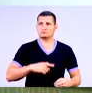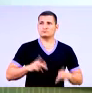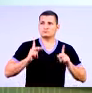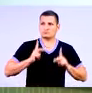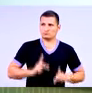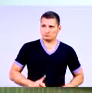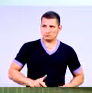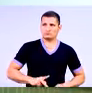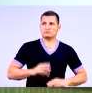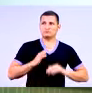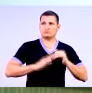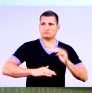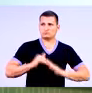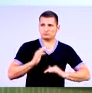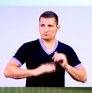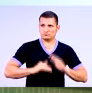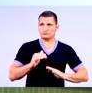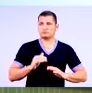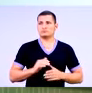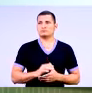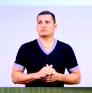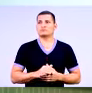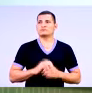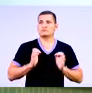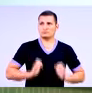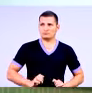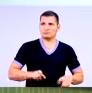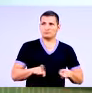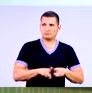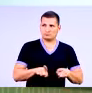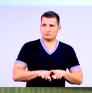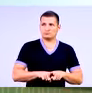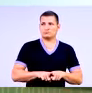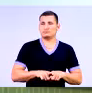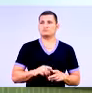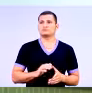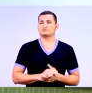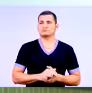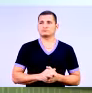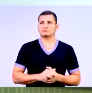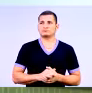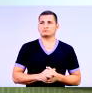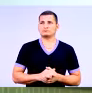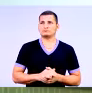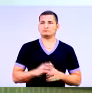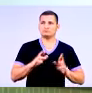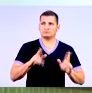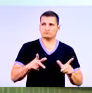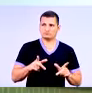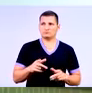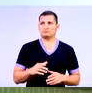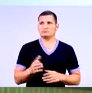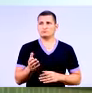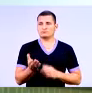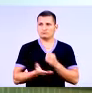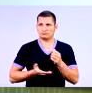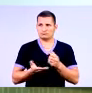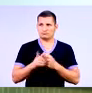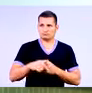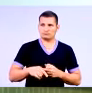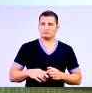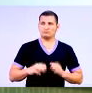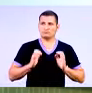tanto profissional quanto ética para atender às suas necessidades. Então, a diferença básica é essa. A ética empresarial diz